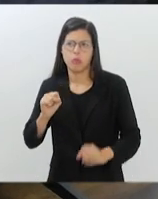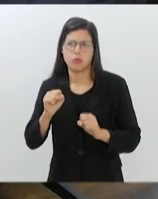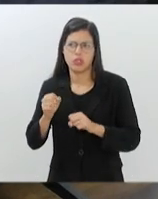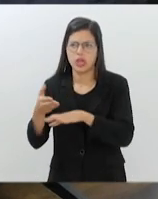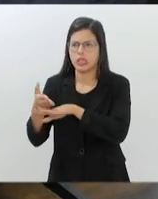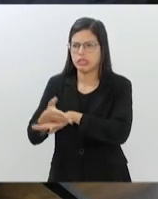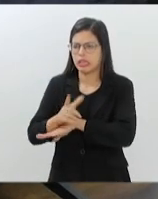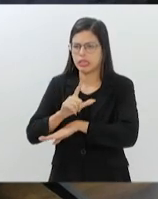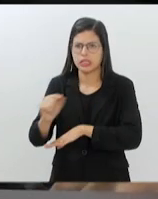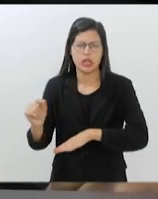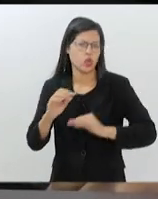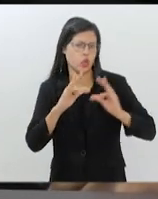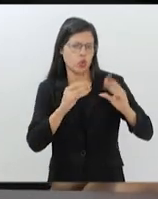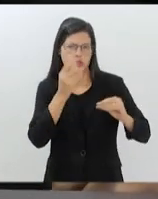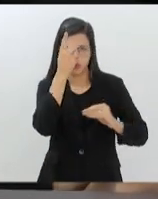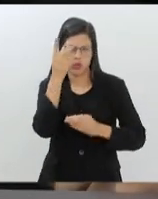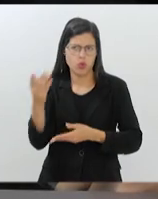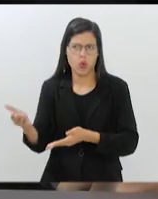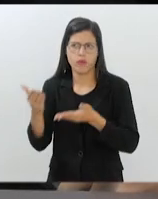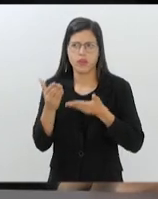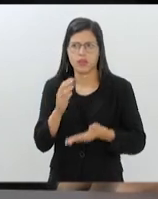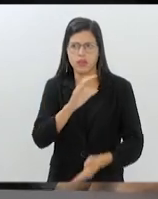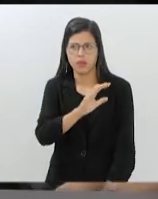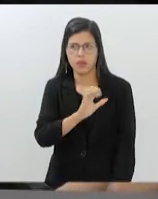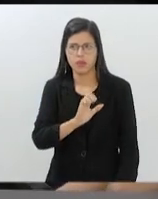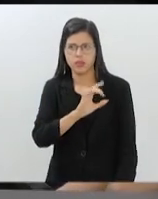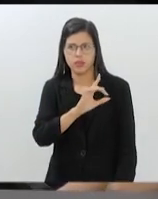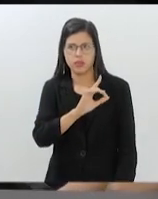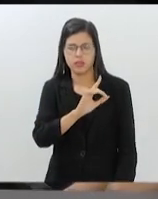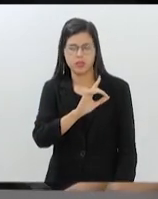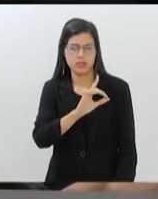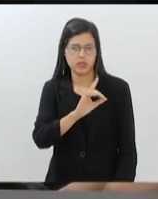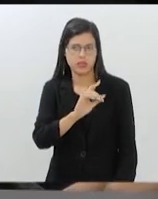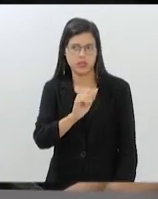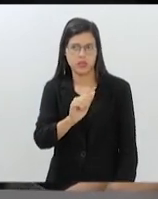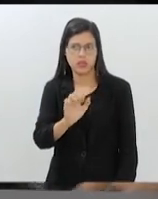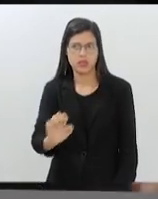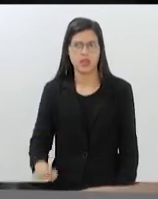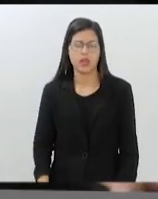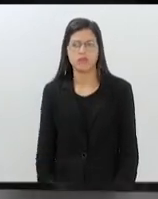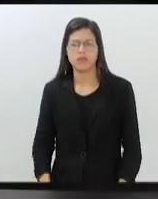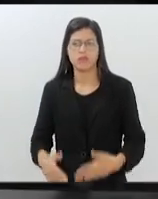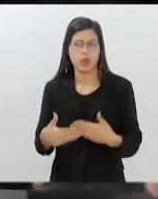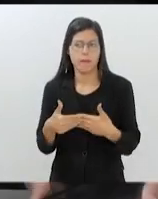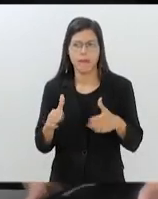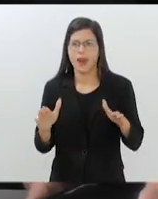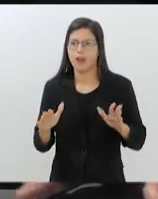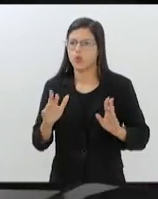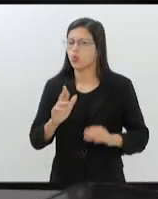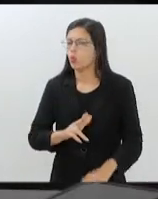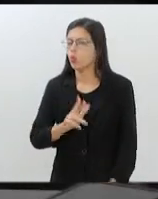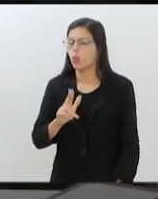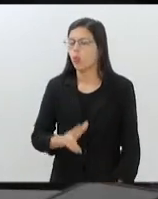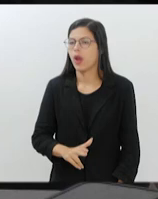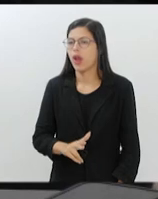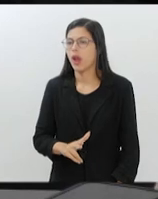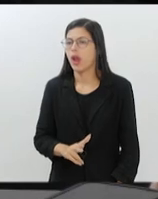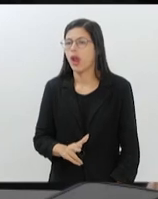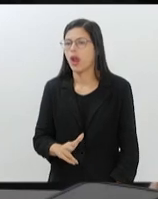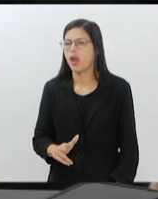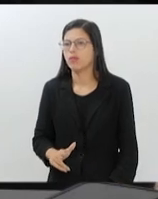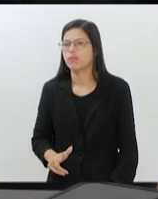as pessoas que foram convidadas pela cedai ele é aberto não não é uma suí é